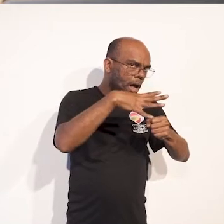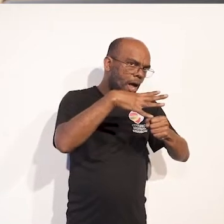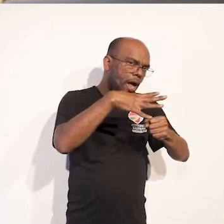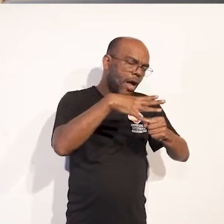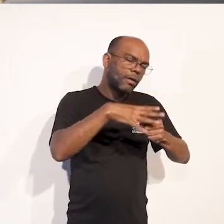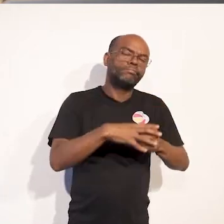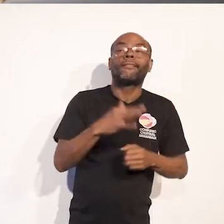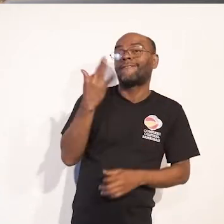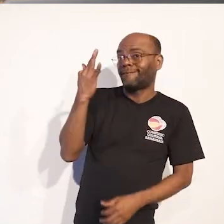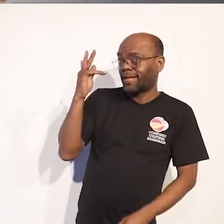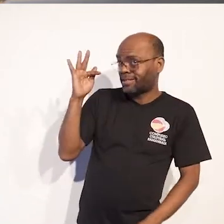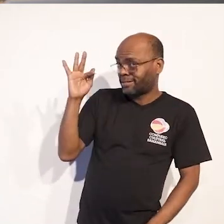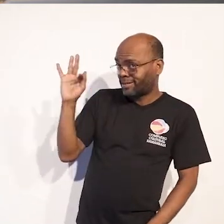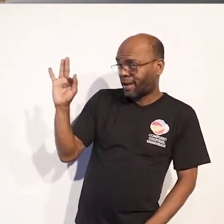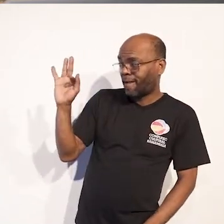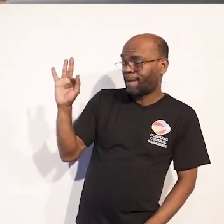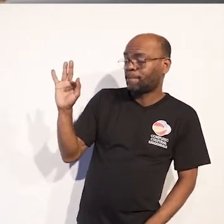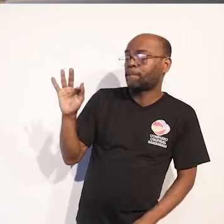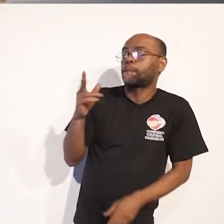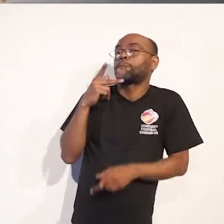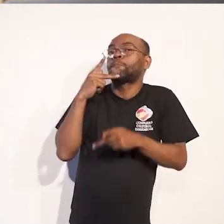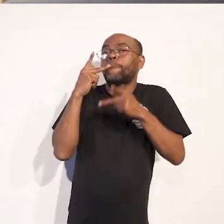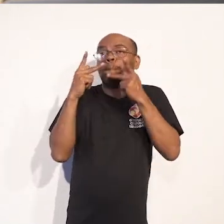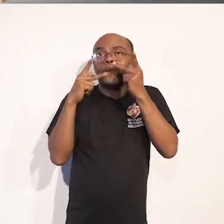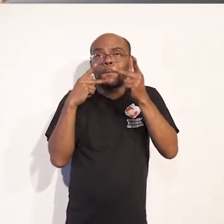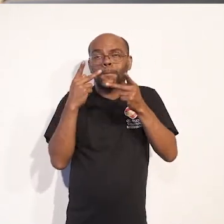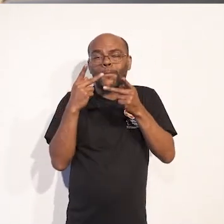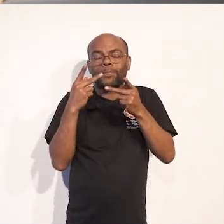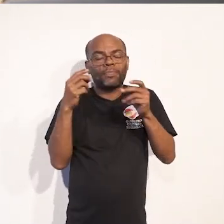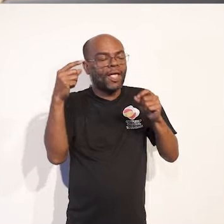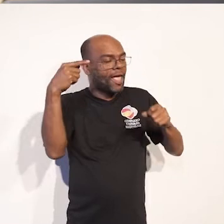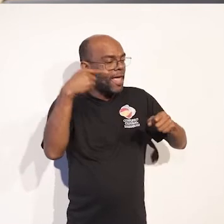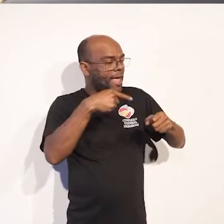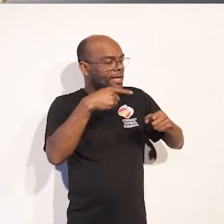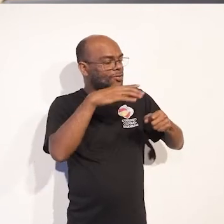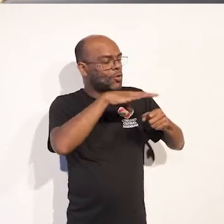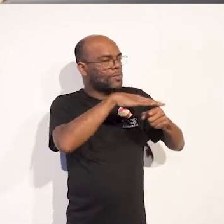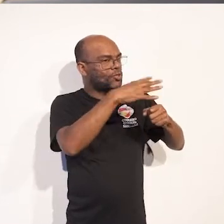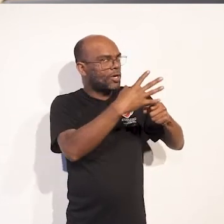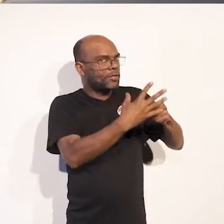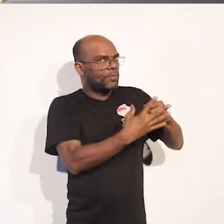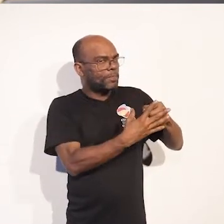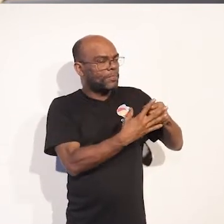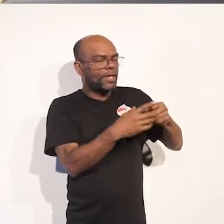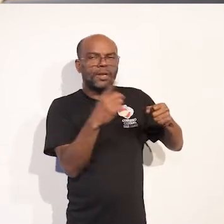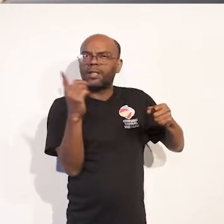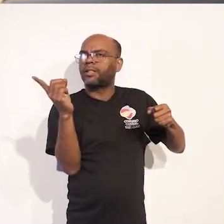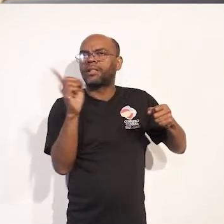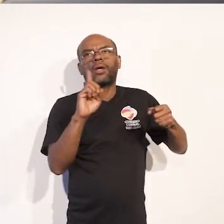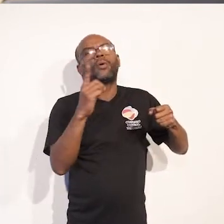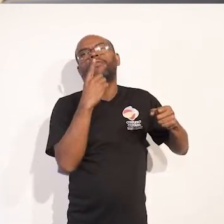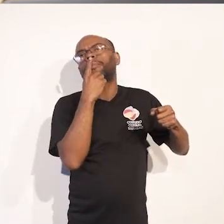Fisicamente falando, sim, voltamos mais uma vez à física, esse objeto, ele não é vermelho.